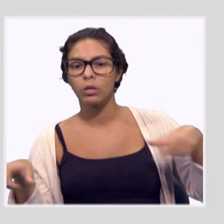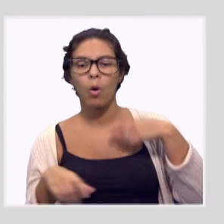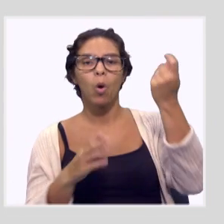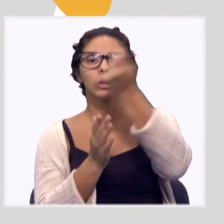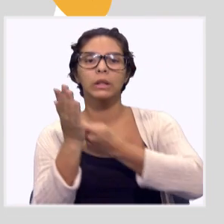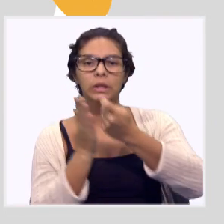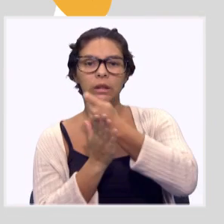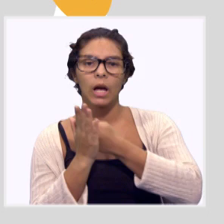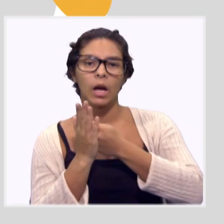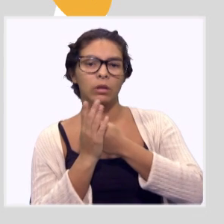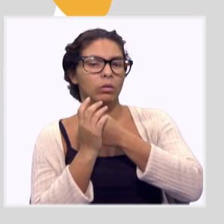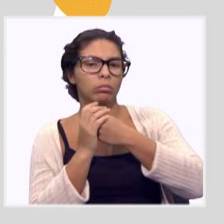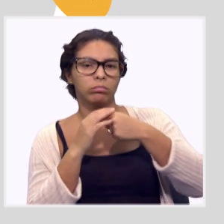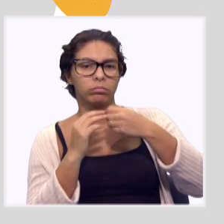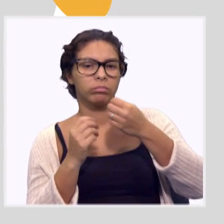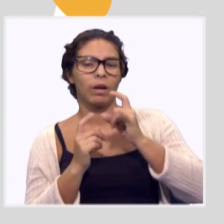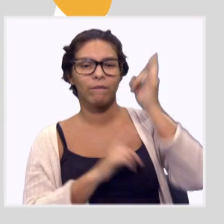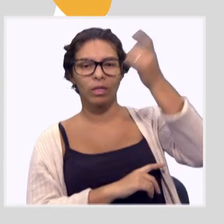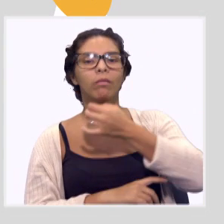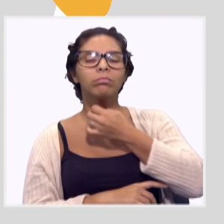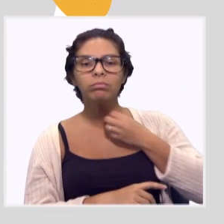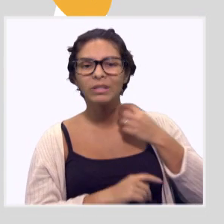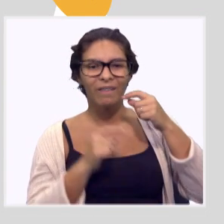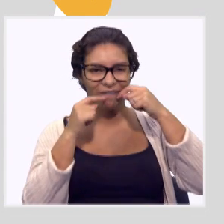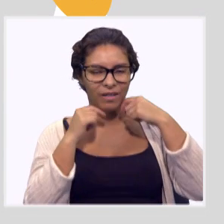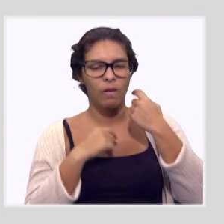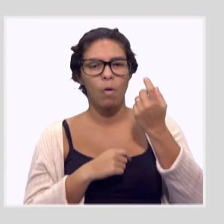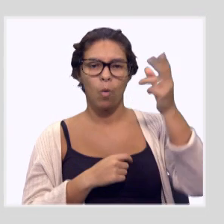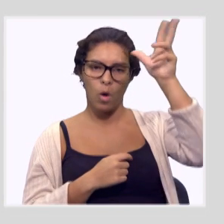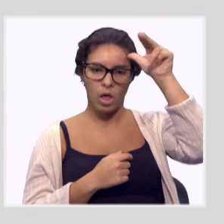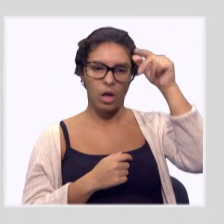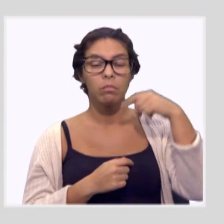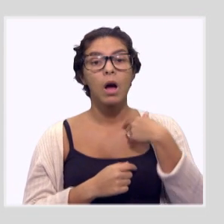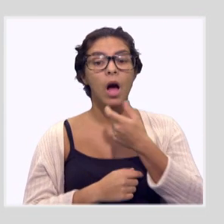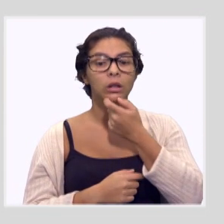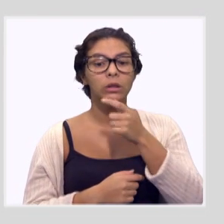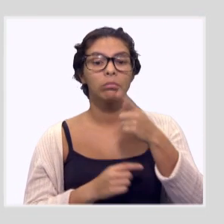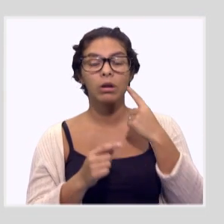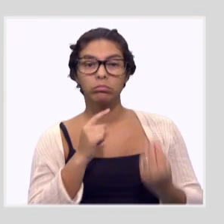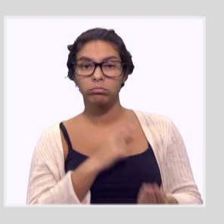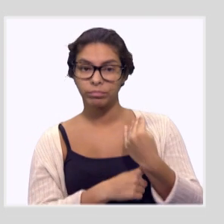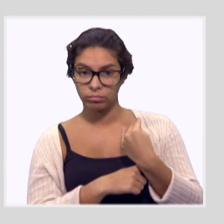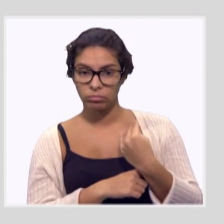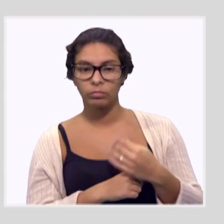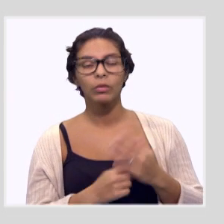ou até mesmo um desenho de uma girafa com dentes de coelho. A obra final tem de ser sempre original e criativa.